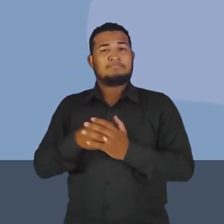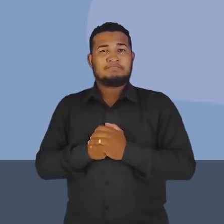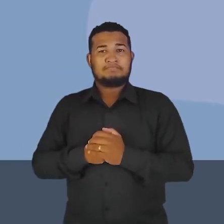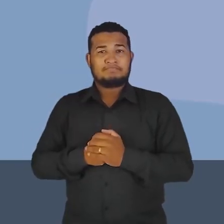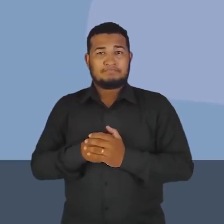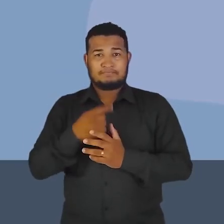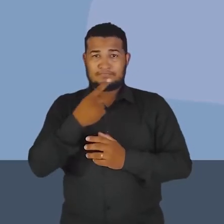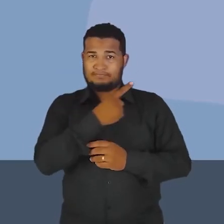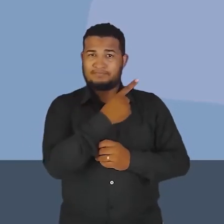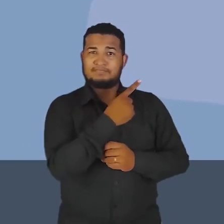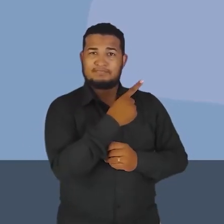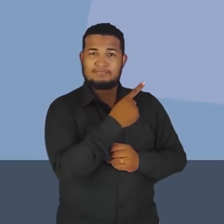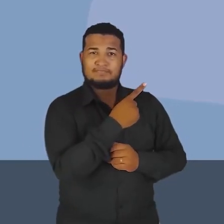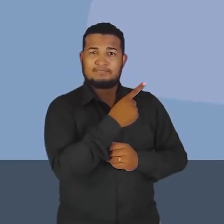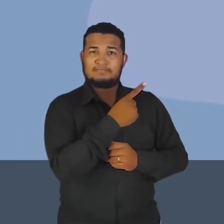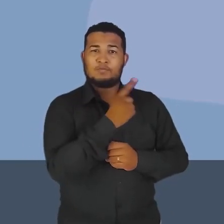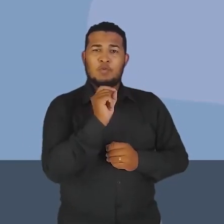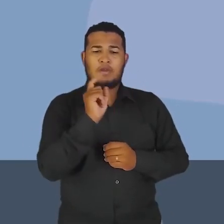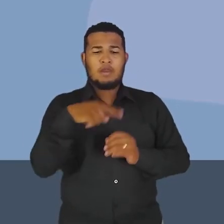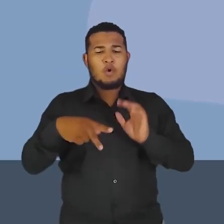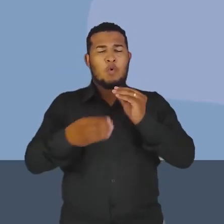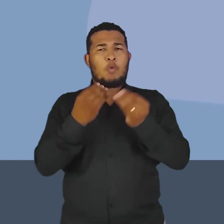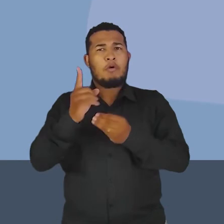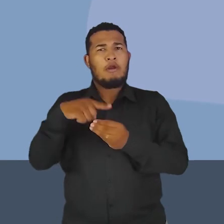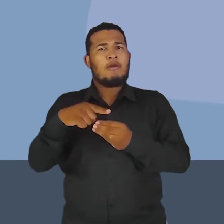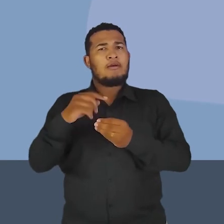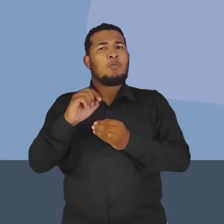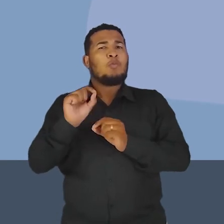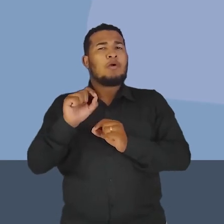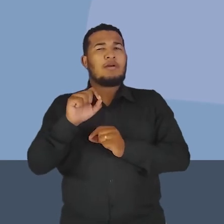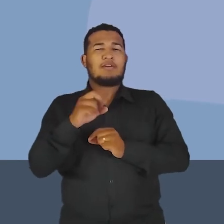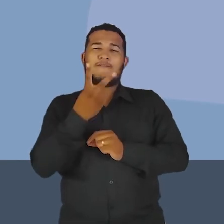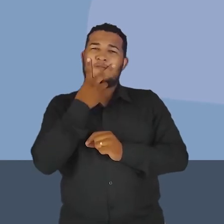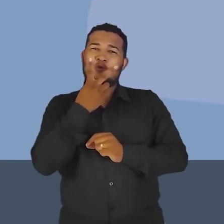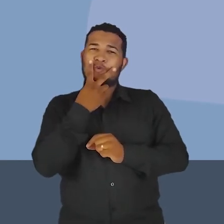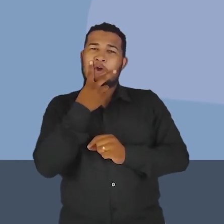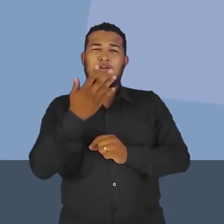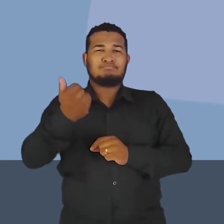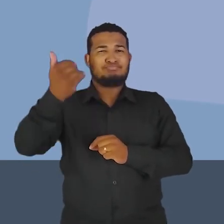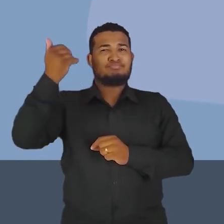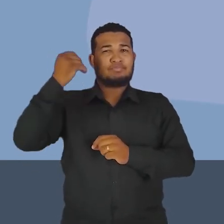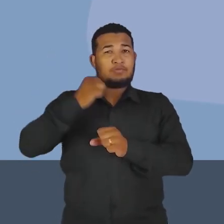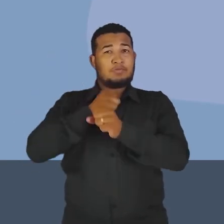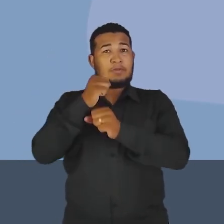aqui para vocês um prospecto da vila de Vitória, capital da capitania, em